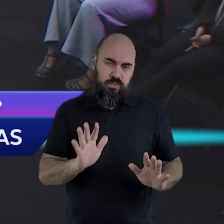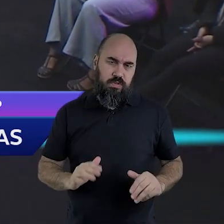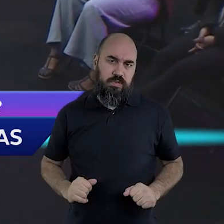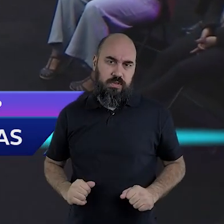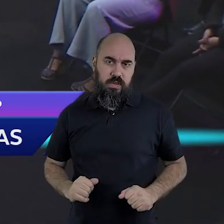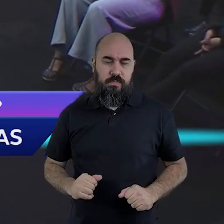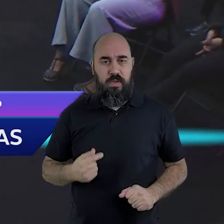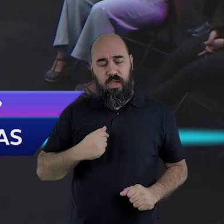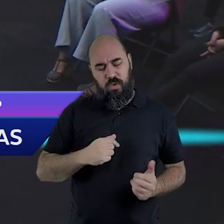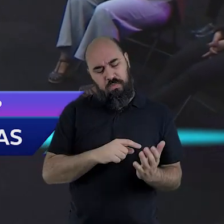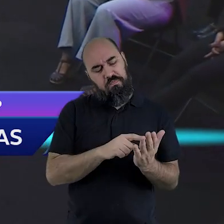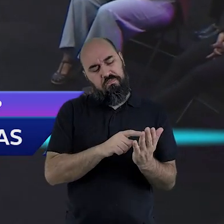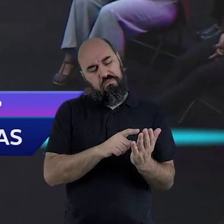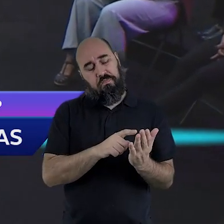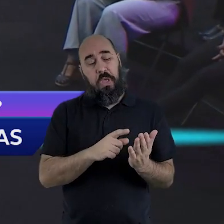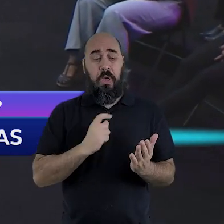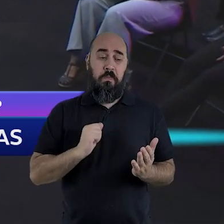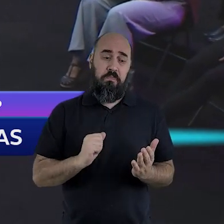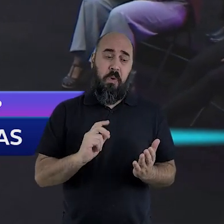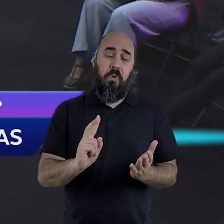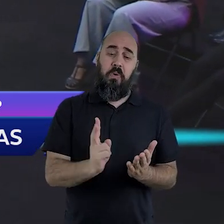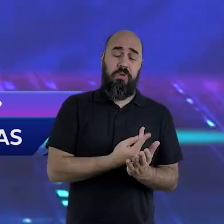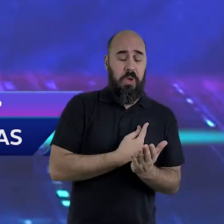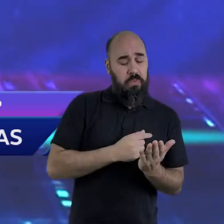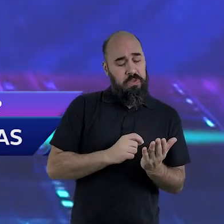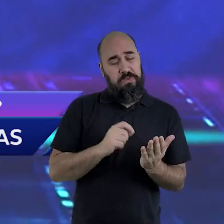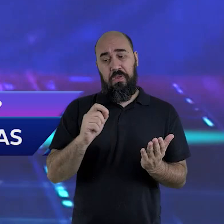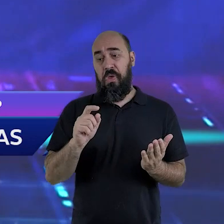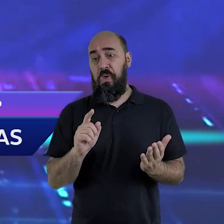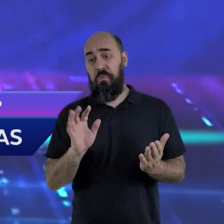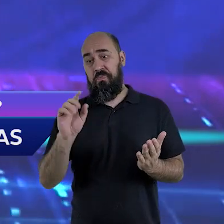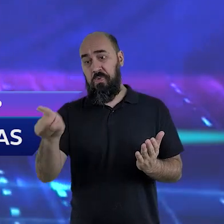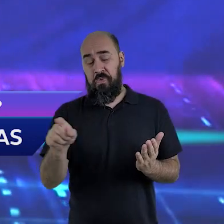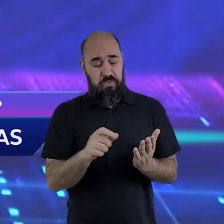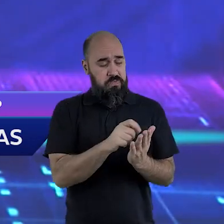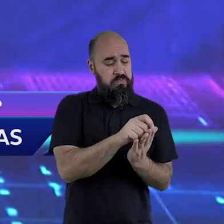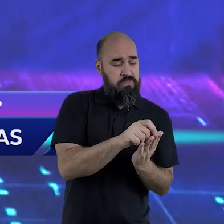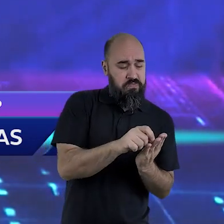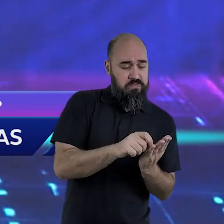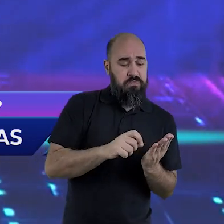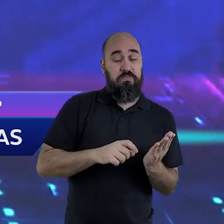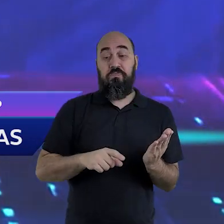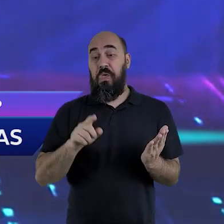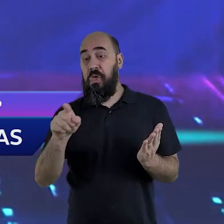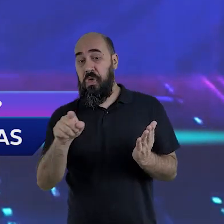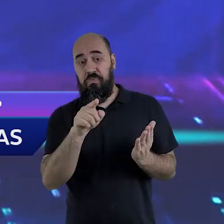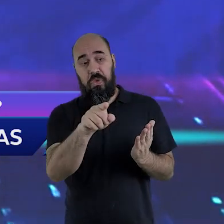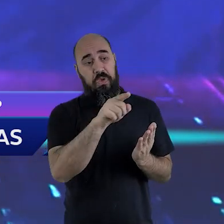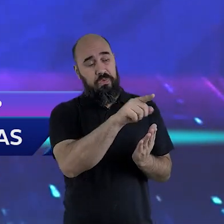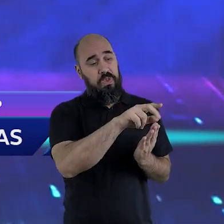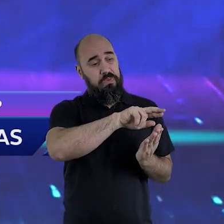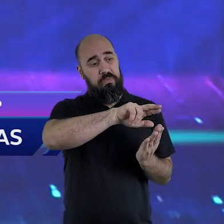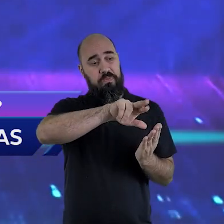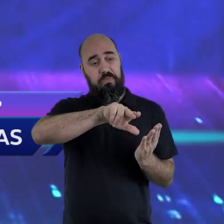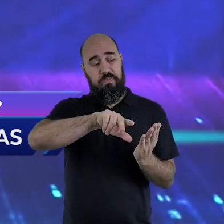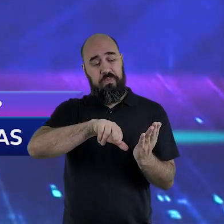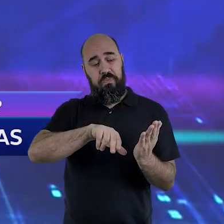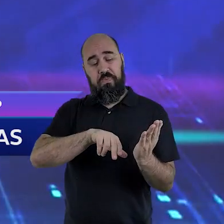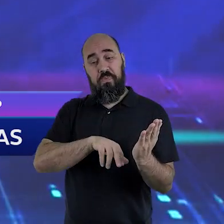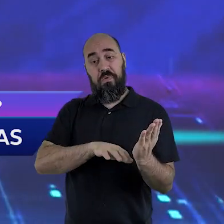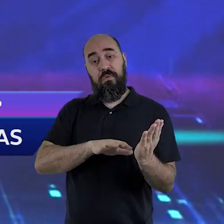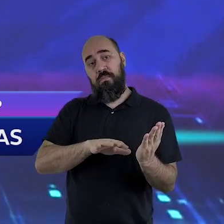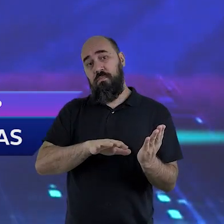futuro. Você começa a fazer um monte de pressuposições aleatórias e algumas delas podem acontecer. Isso não quer